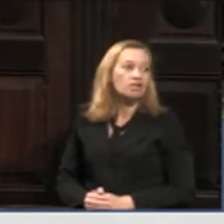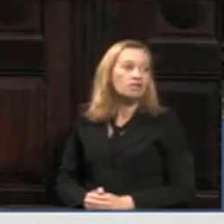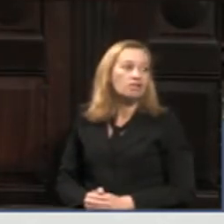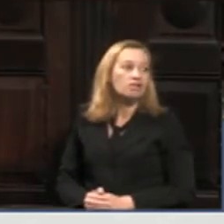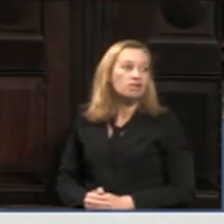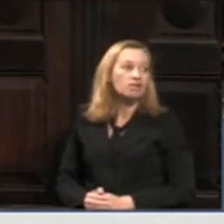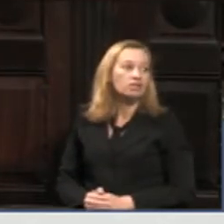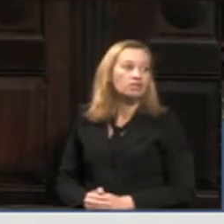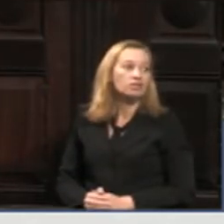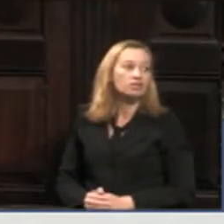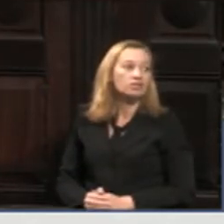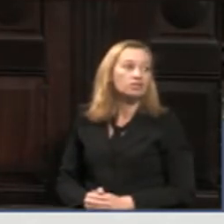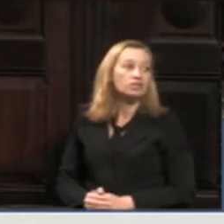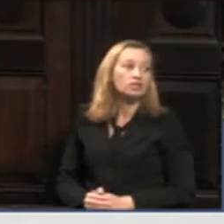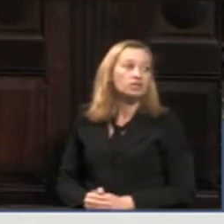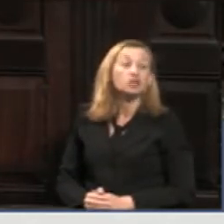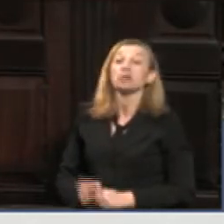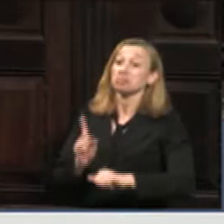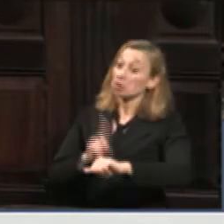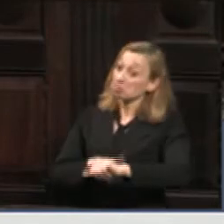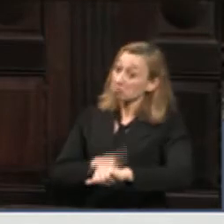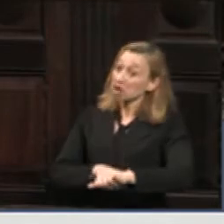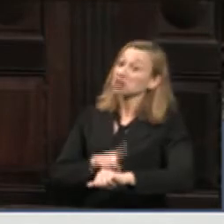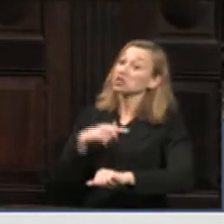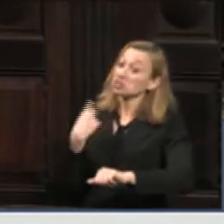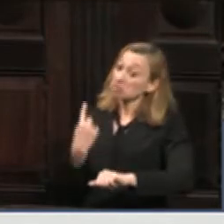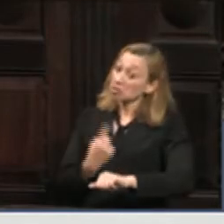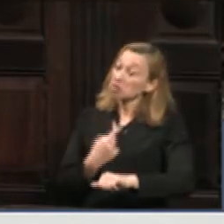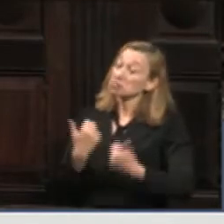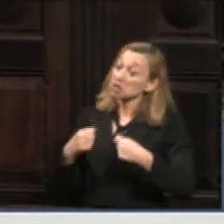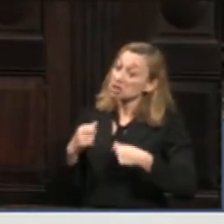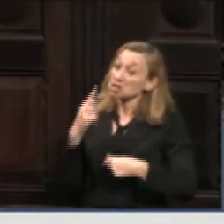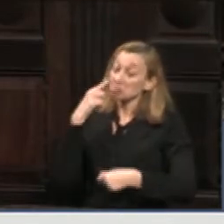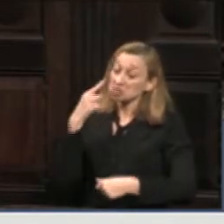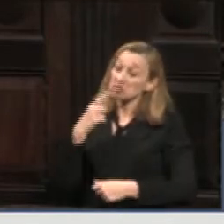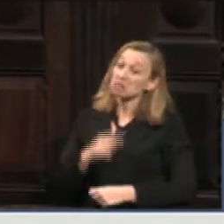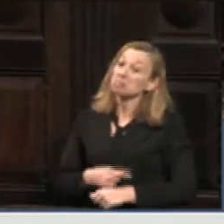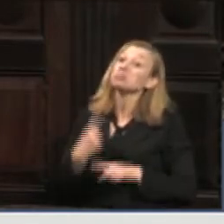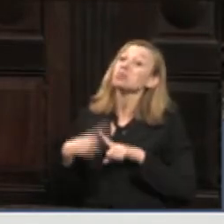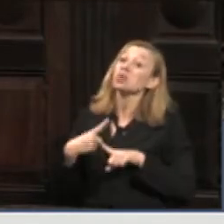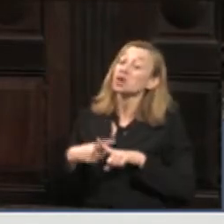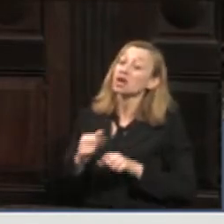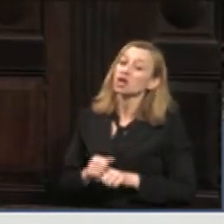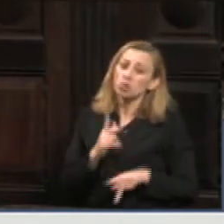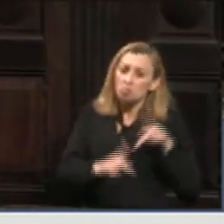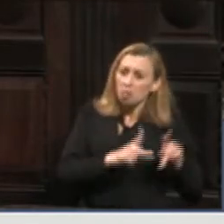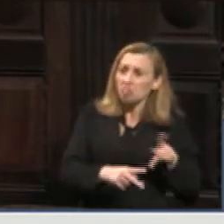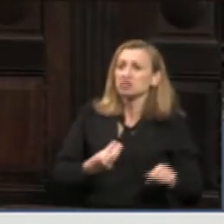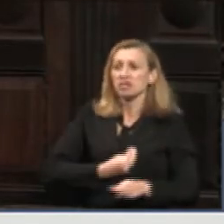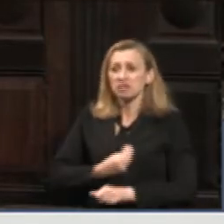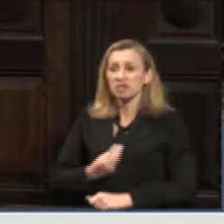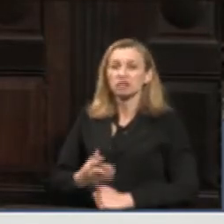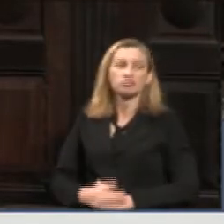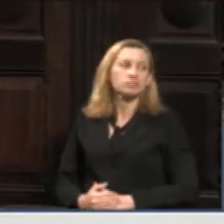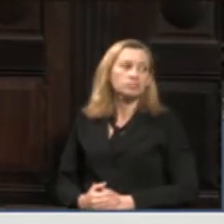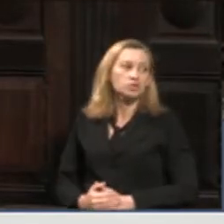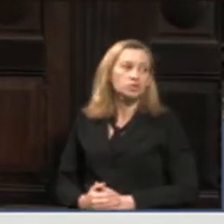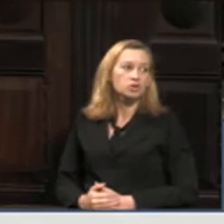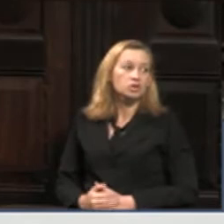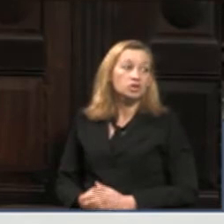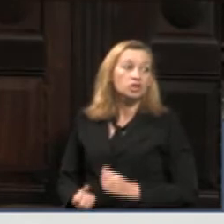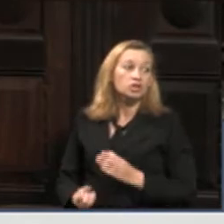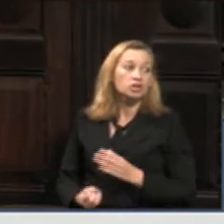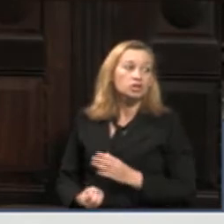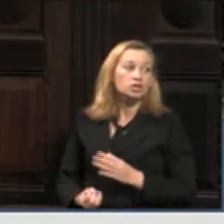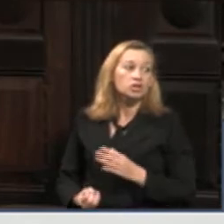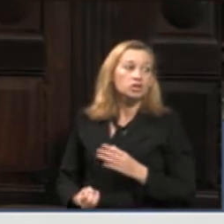É uma situação que nós temos que considerar. Por quê? Que o povo brasileiro criou